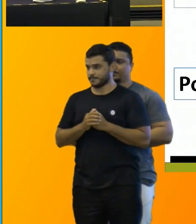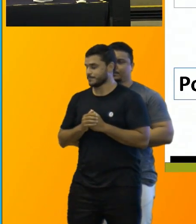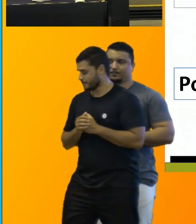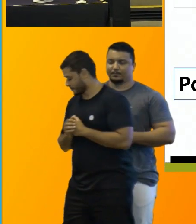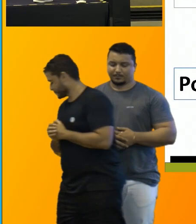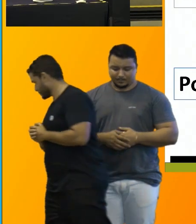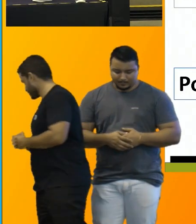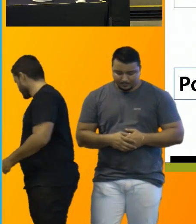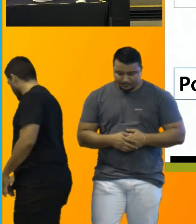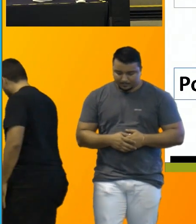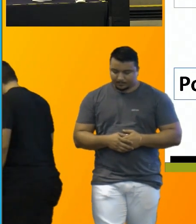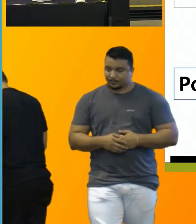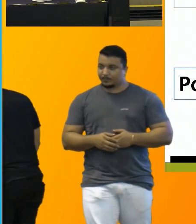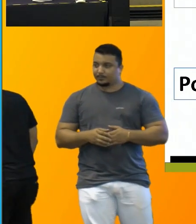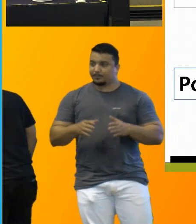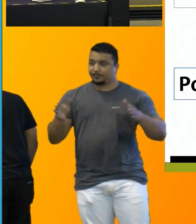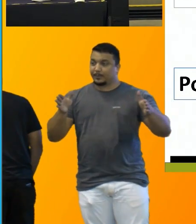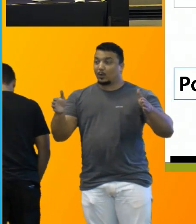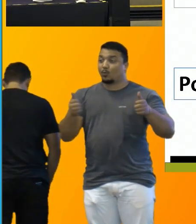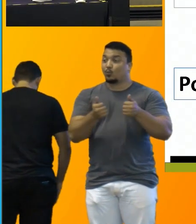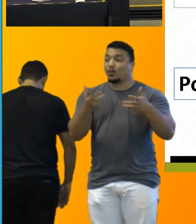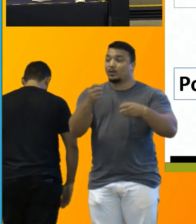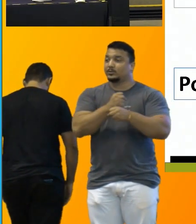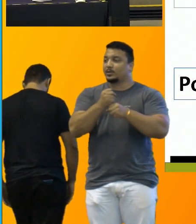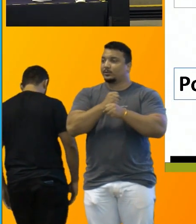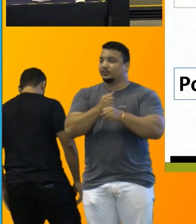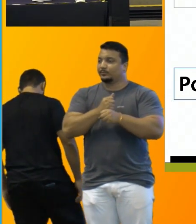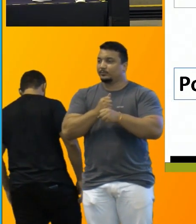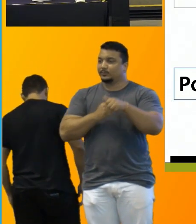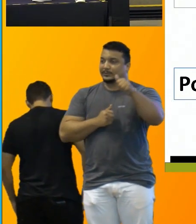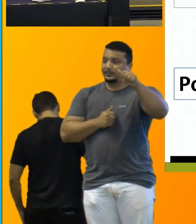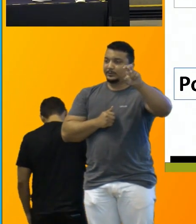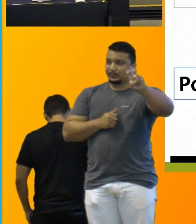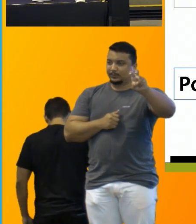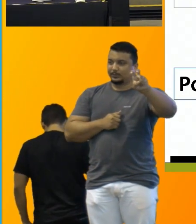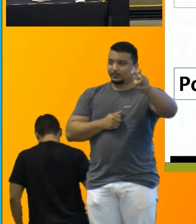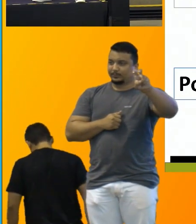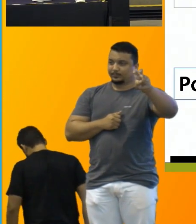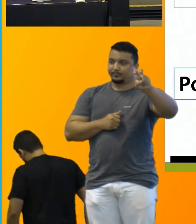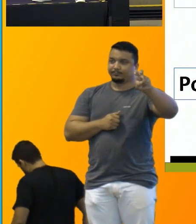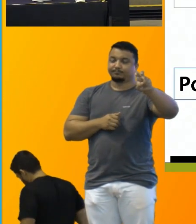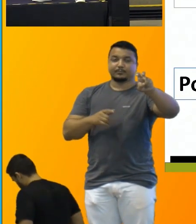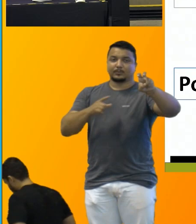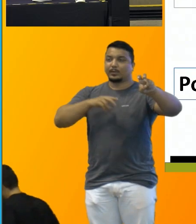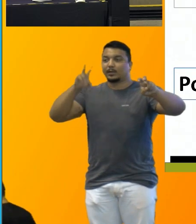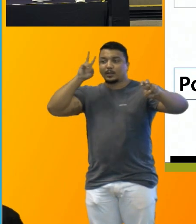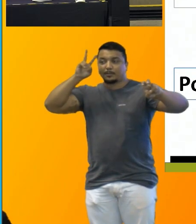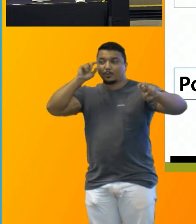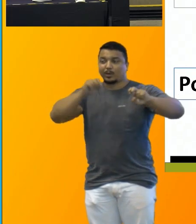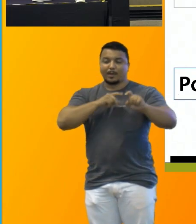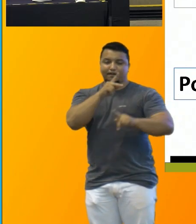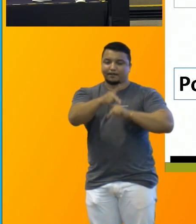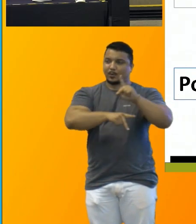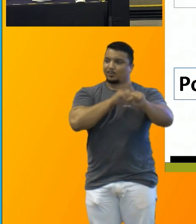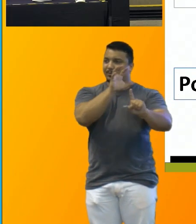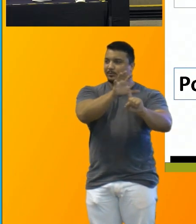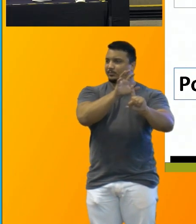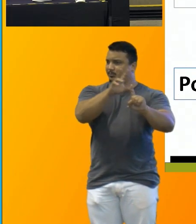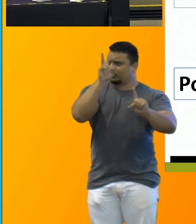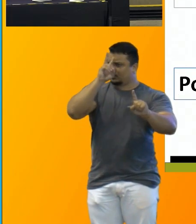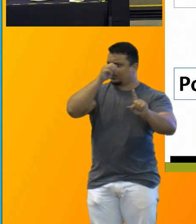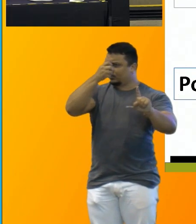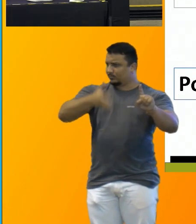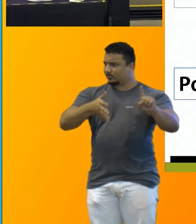tempo? 15 anos. Mas o que é que você precisa lembrar do que é o populismo? Lembra que eu falei de populismo ainda há